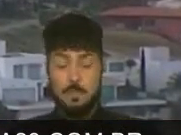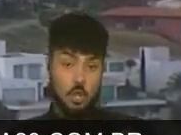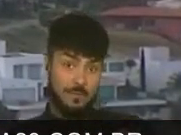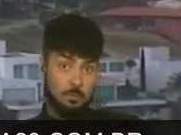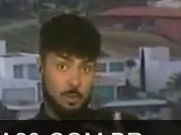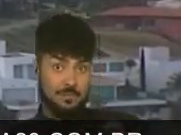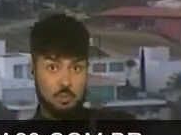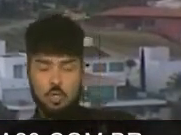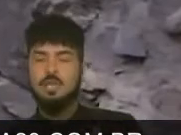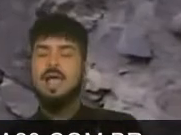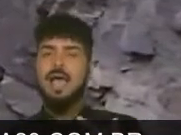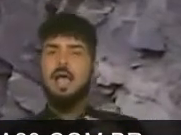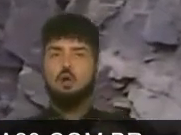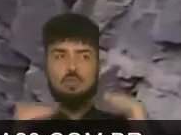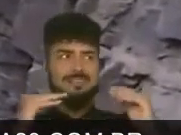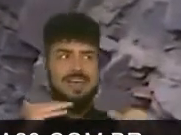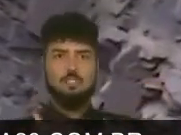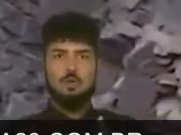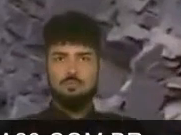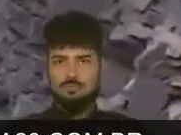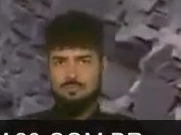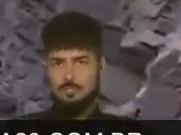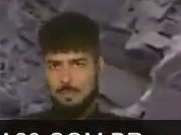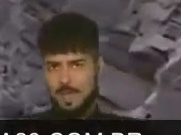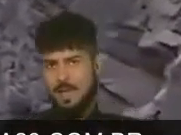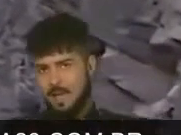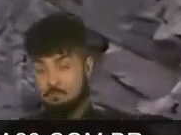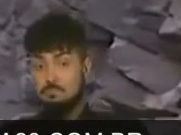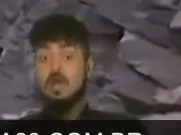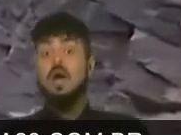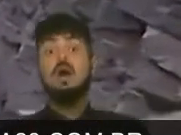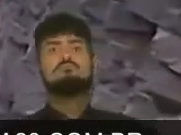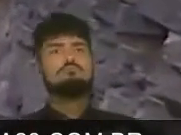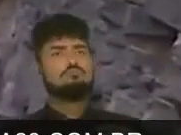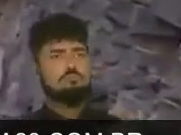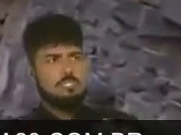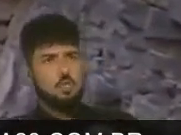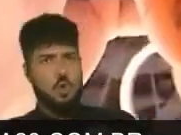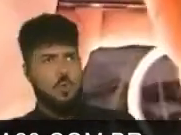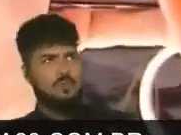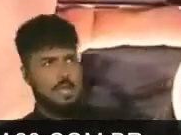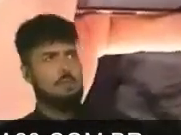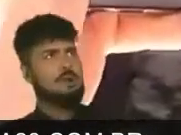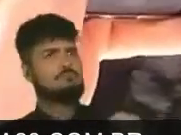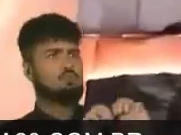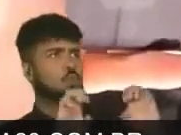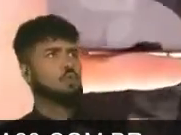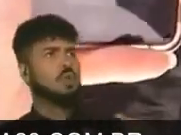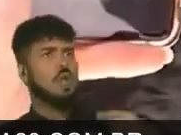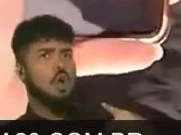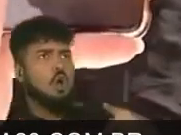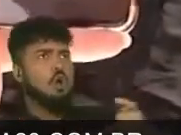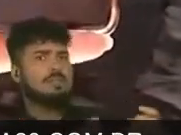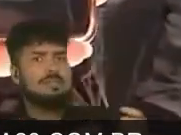estaduais assinaram um convênio para obras visando a estabilidade das rochas e ações de capacitação para a indústria do turismo. O